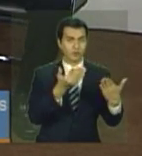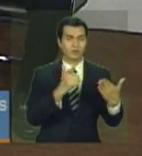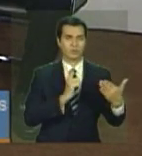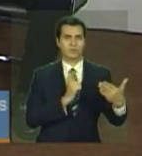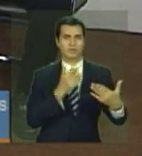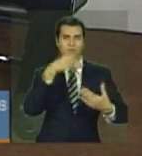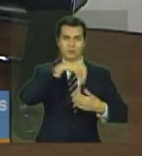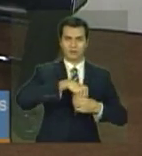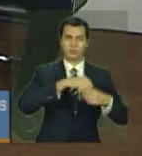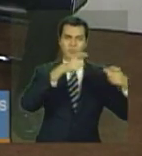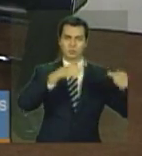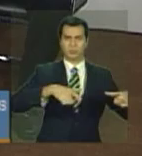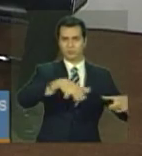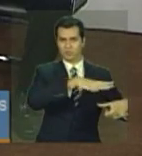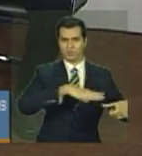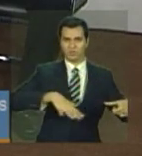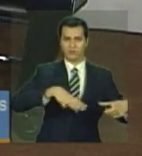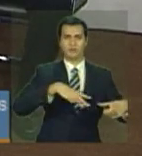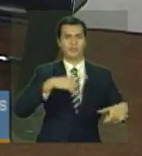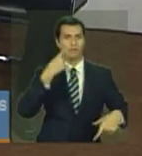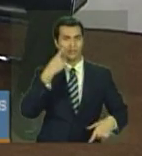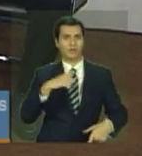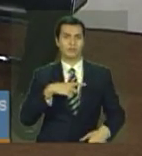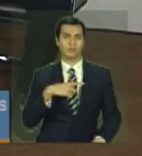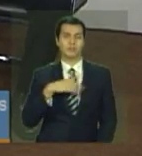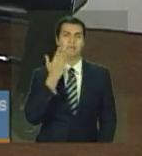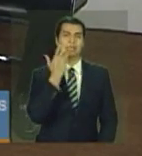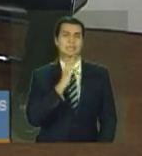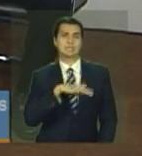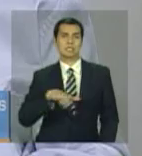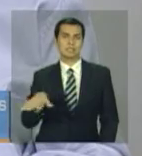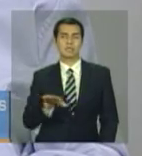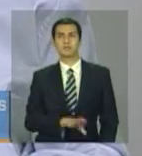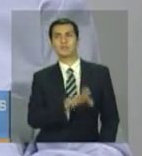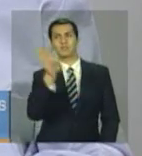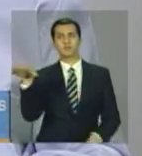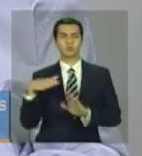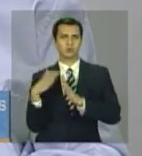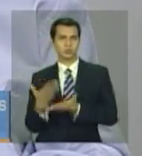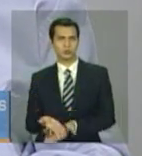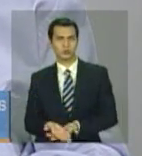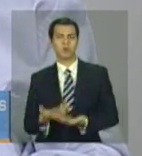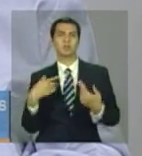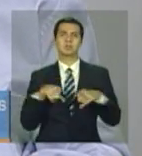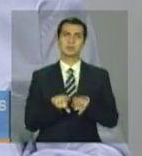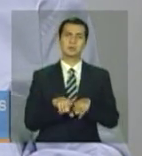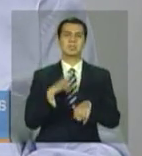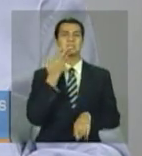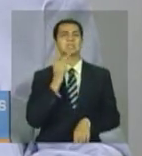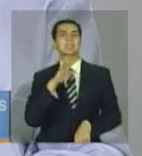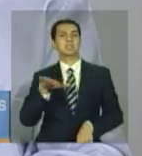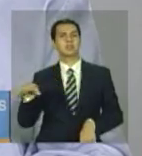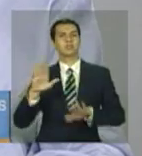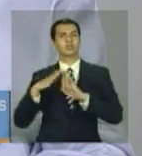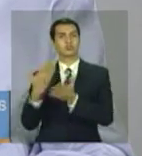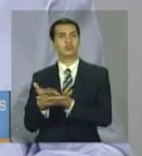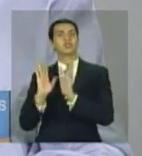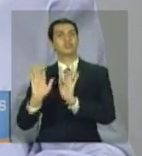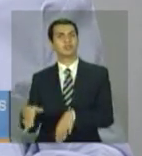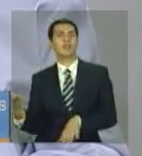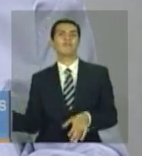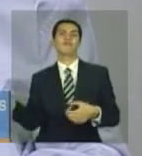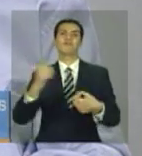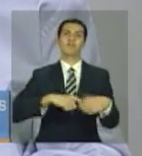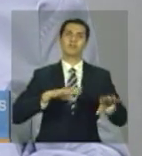né? Você vê ali, por exemplo, criança que está indo para a escola, criança que está voltando da escola, fazendo a sua refeição, né? Mãe também está